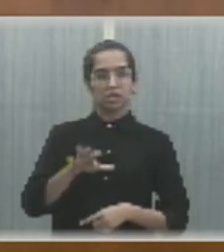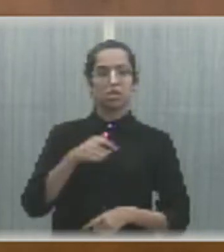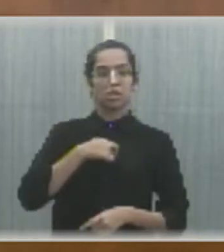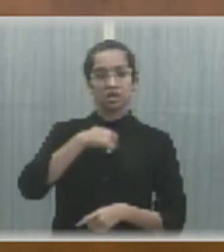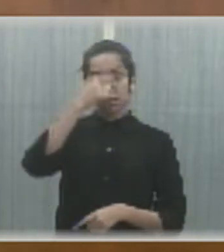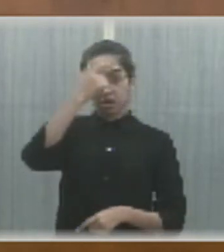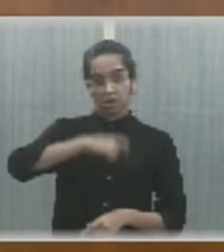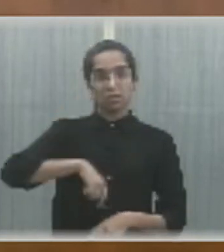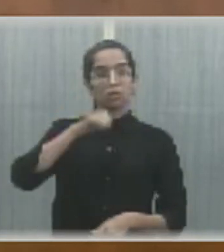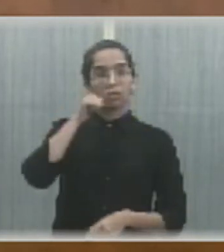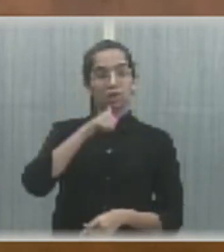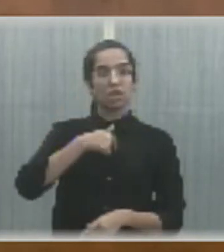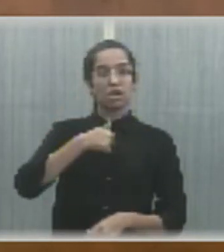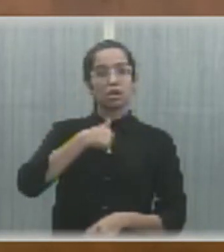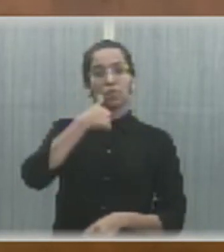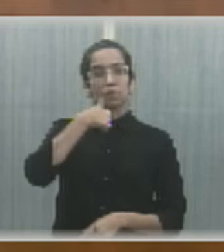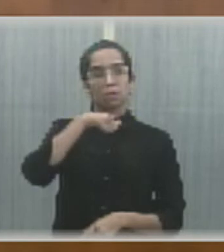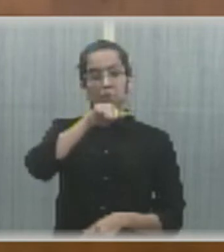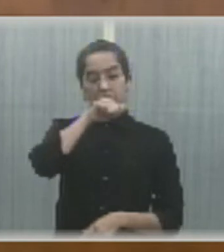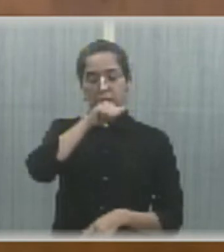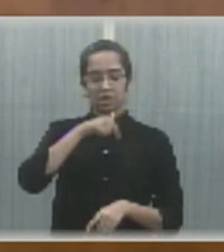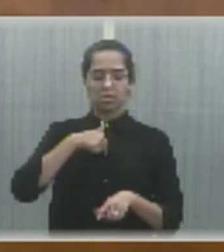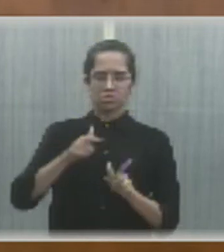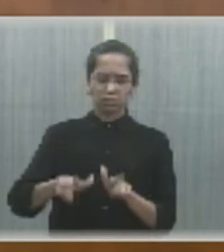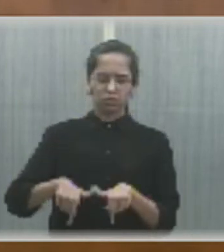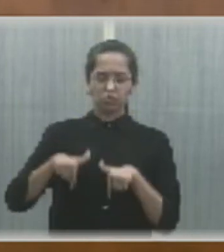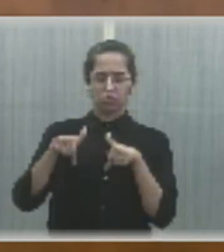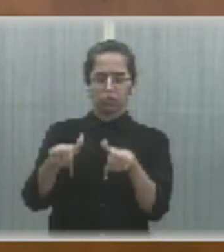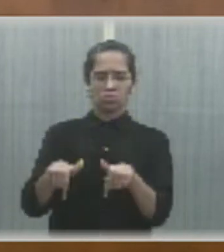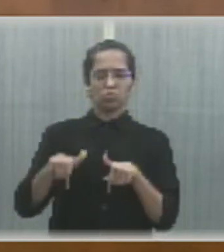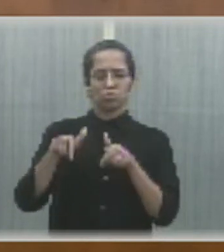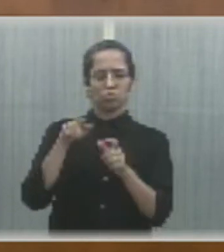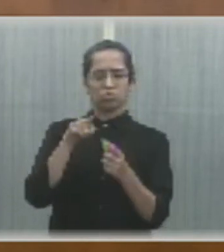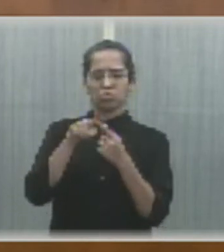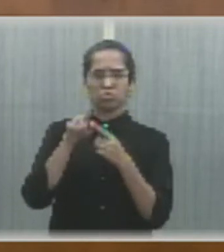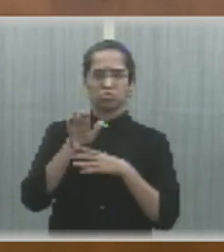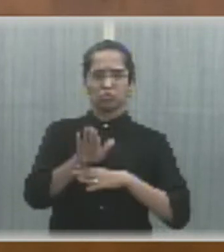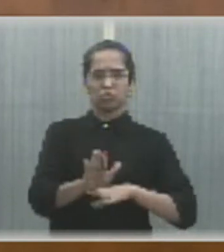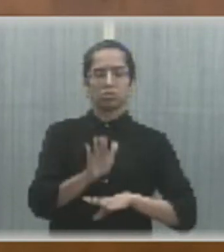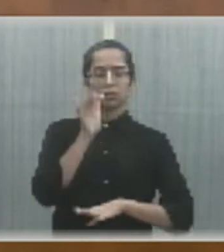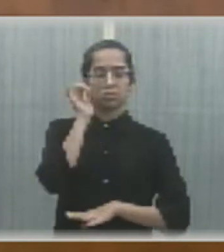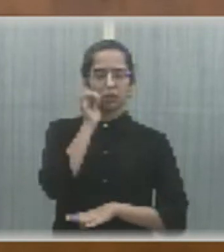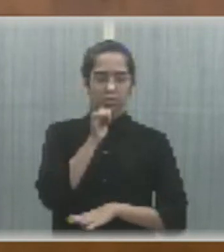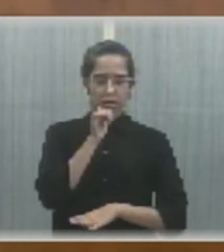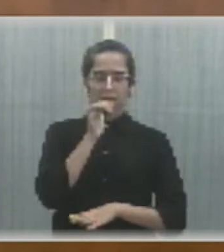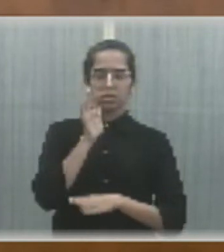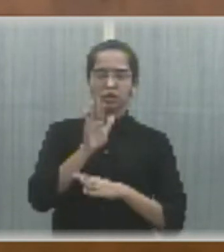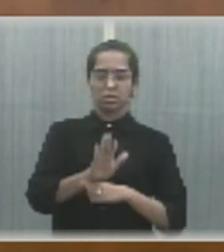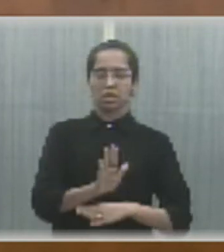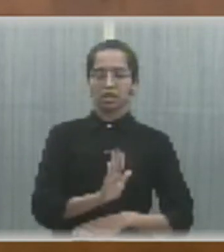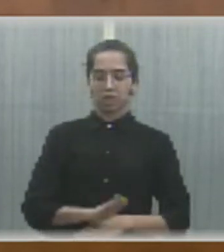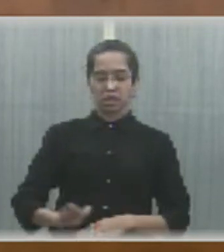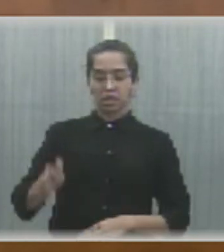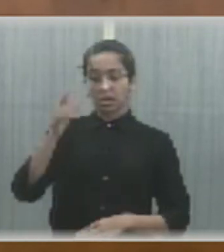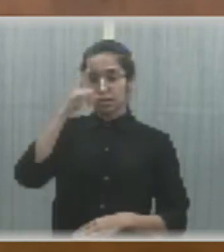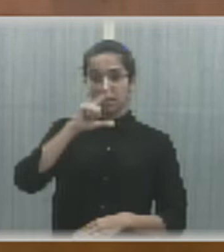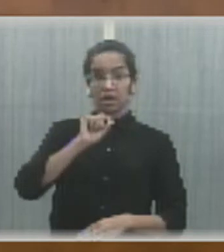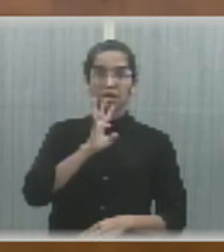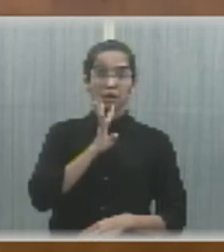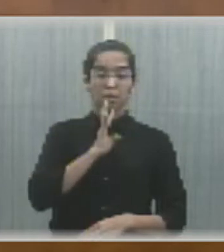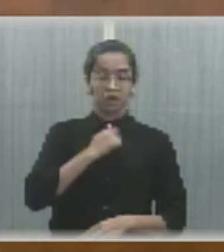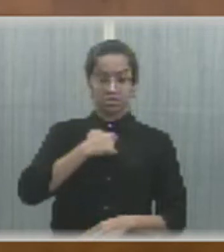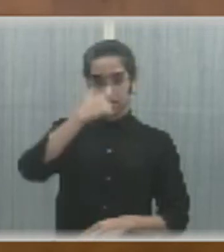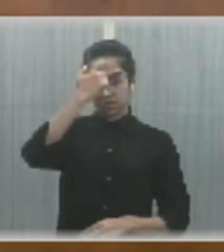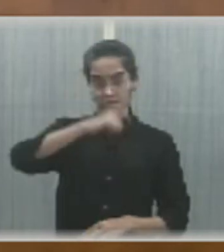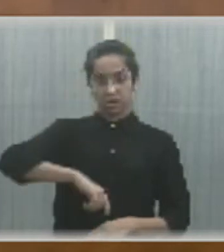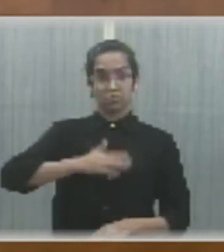eu sou mãe, eu sou defensora das mulheres, eu sou defensora das crianças, e quem conhece a deputada Tereza Brito e o